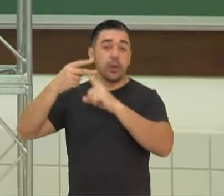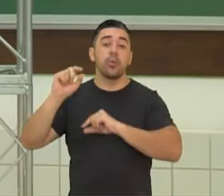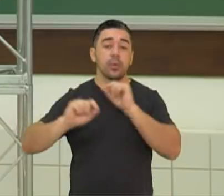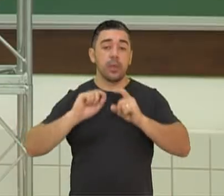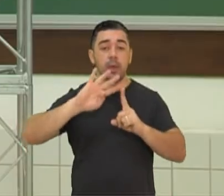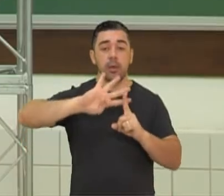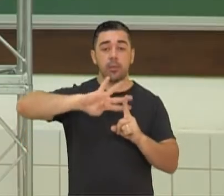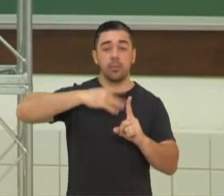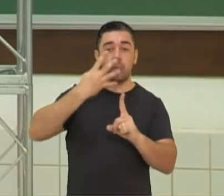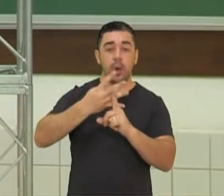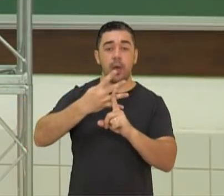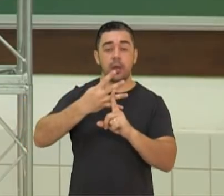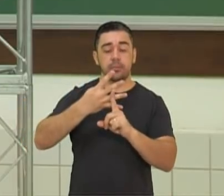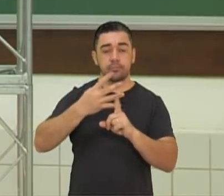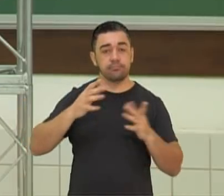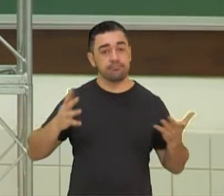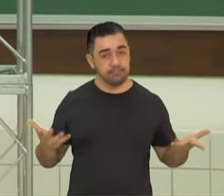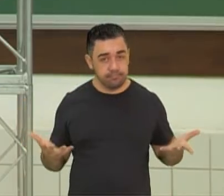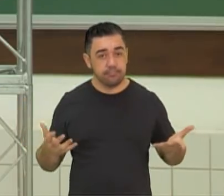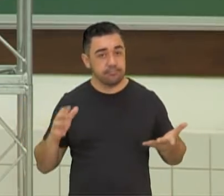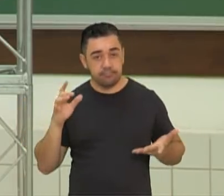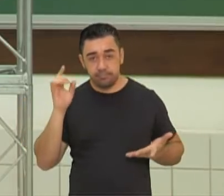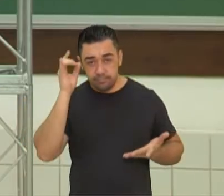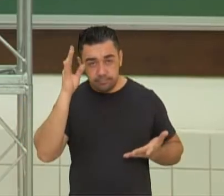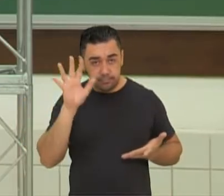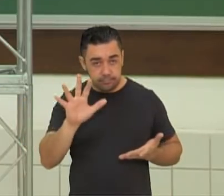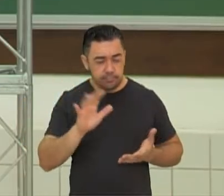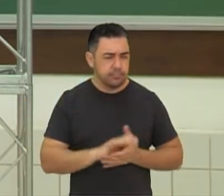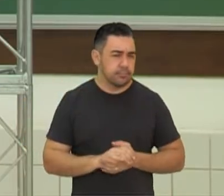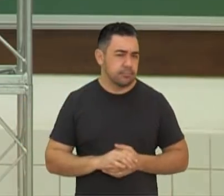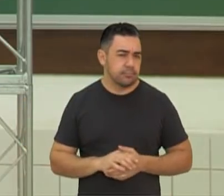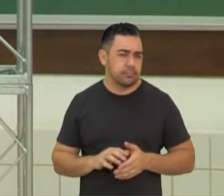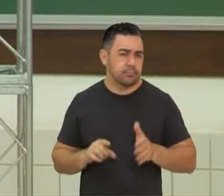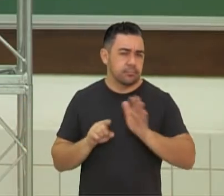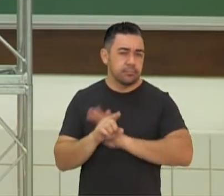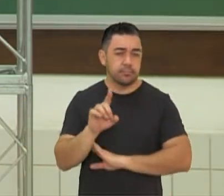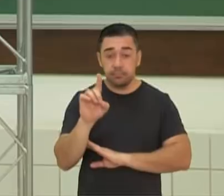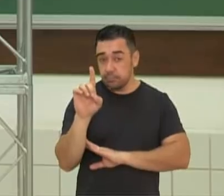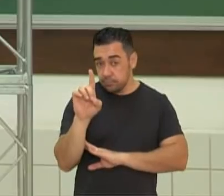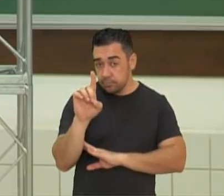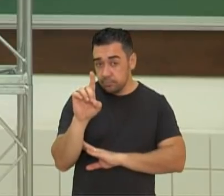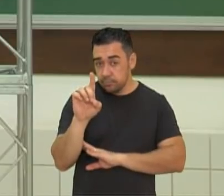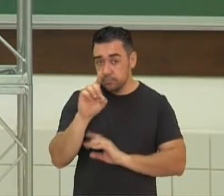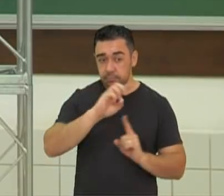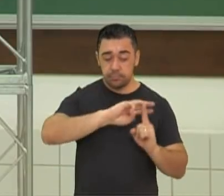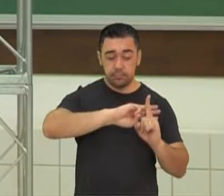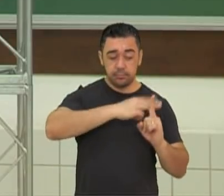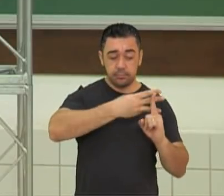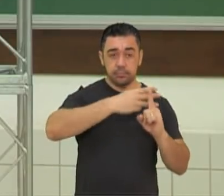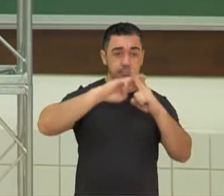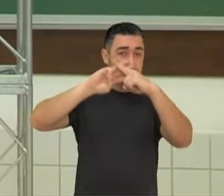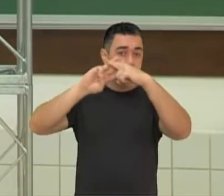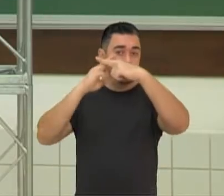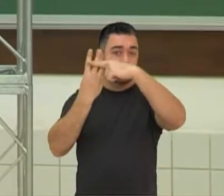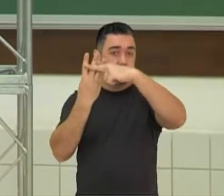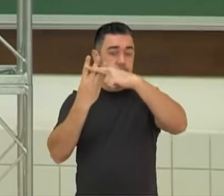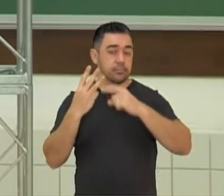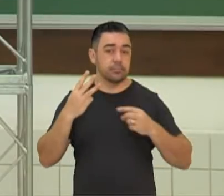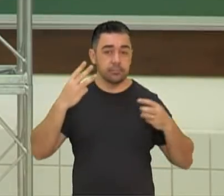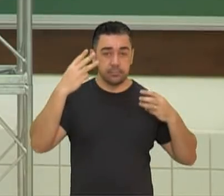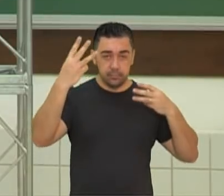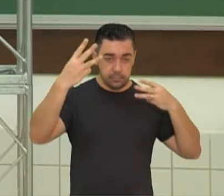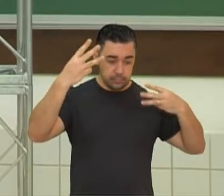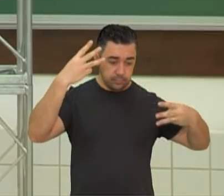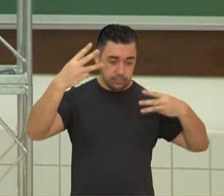vai acontecer? A minha área quadruplica. E na letra D? Se eu triplicar as dimensões, o que vai acontecer?